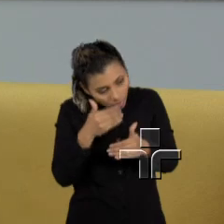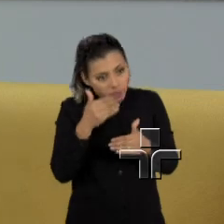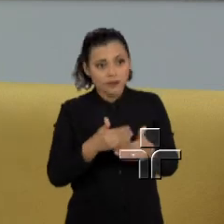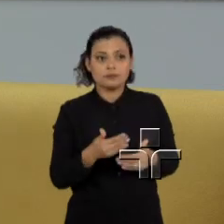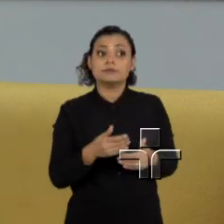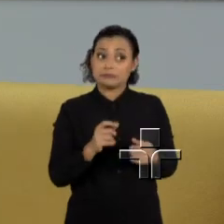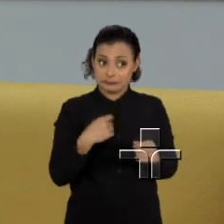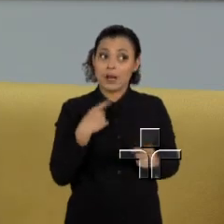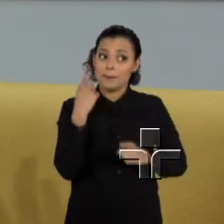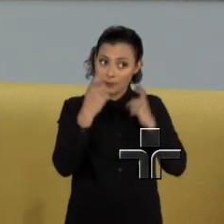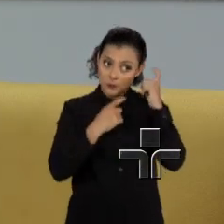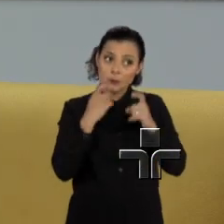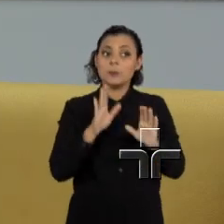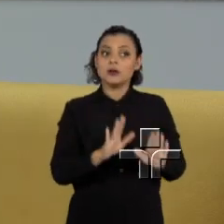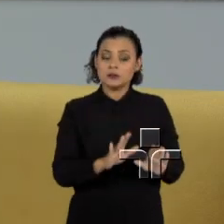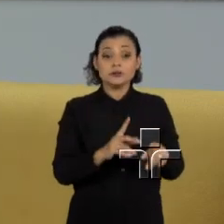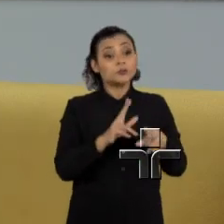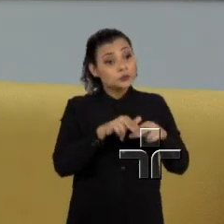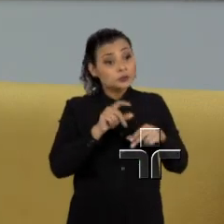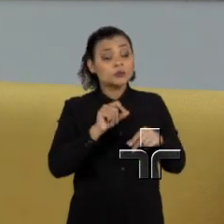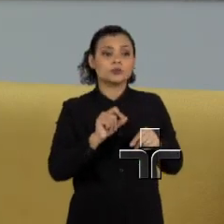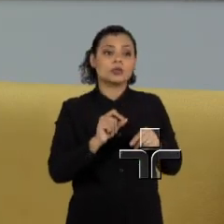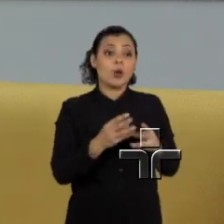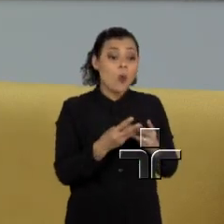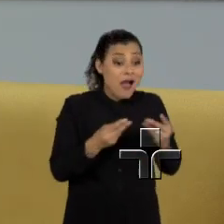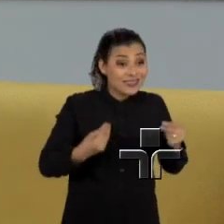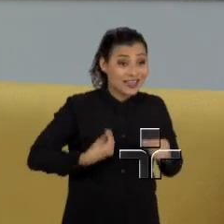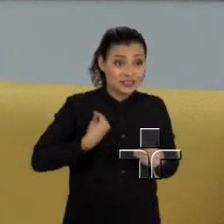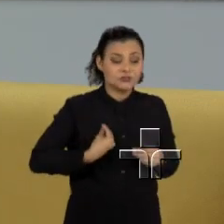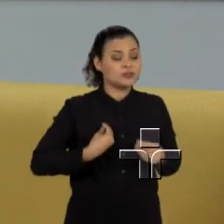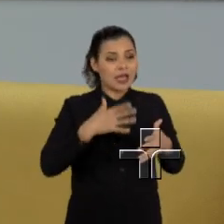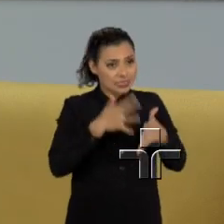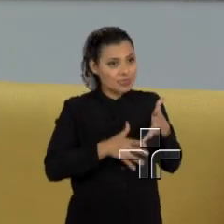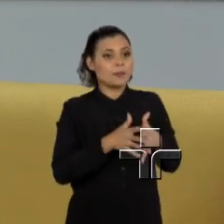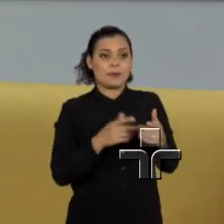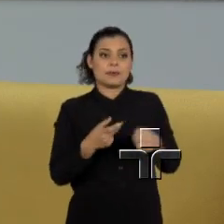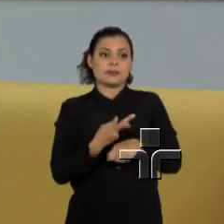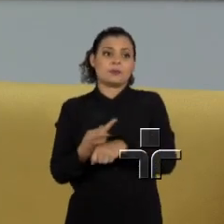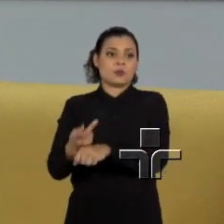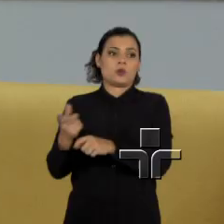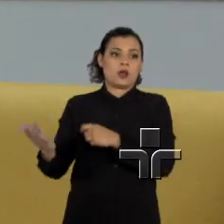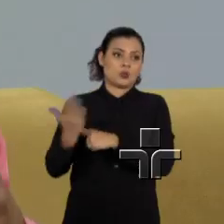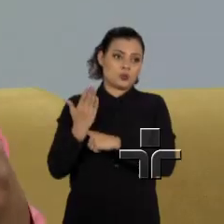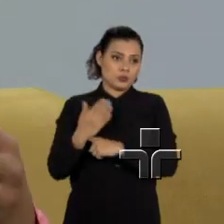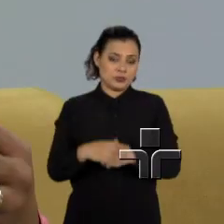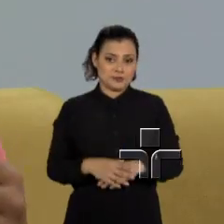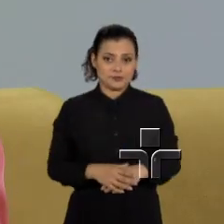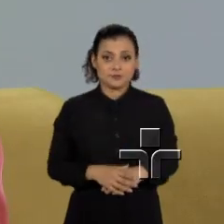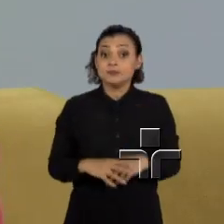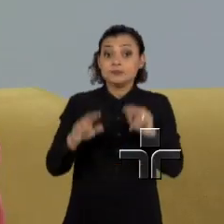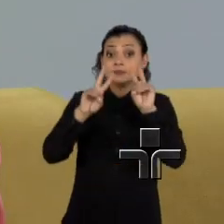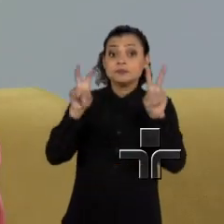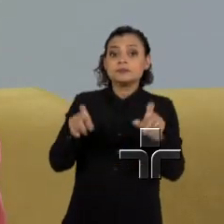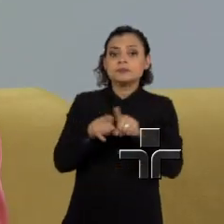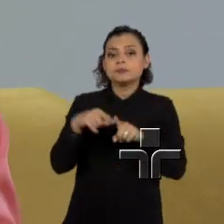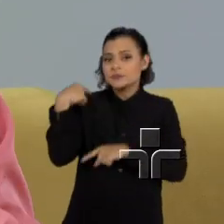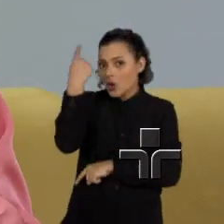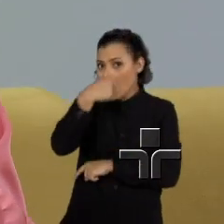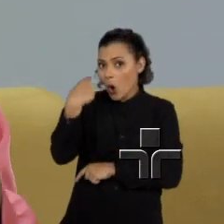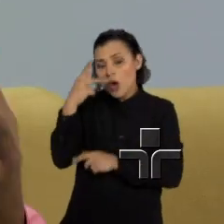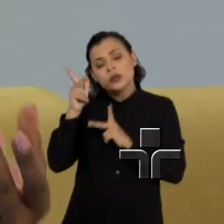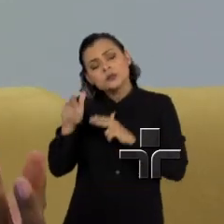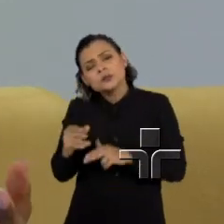noticiário, bocejando, quando comprometer a qualidade de vida, é hora de procurar ajuda. Em relação às horas de